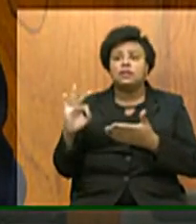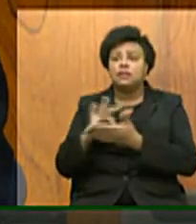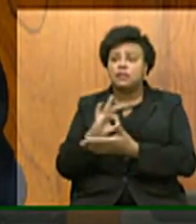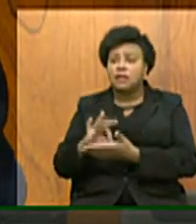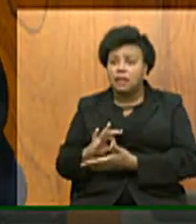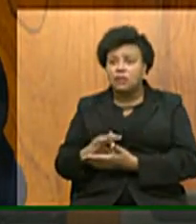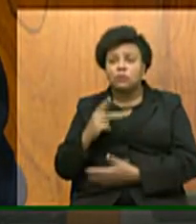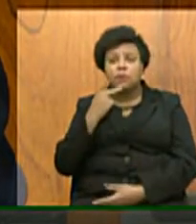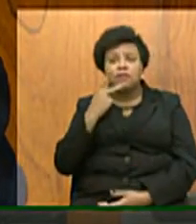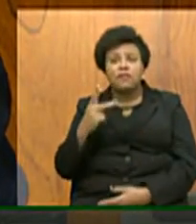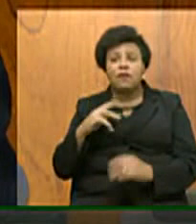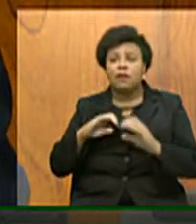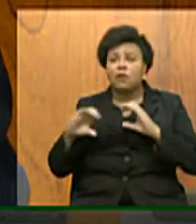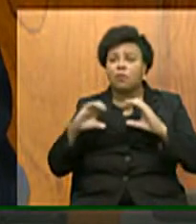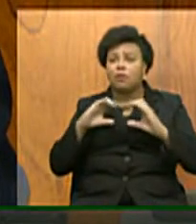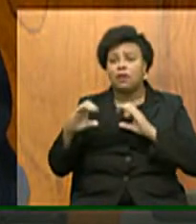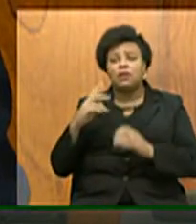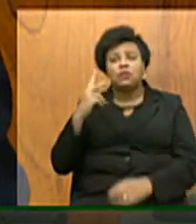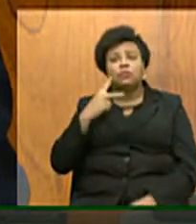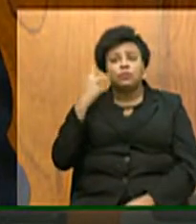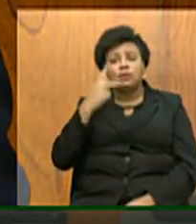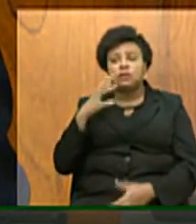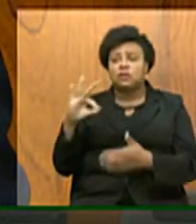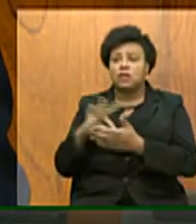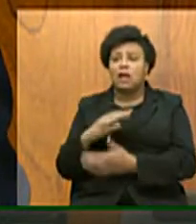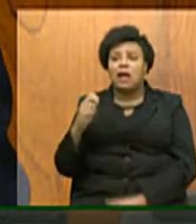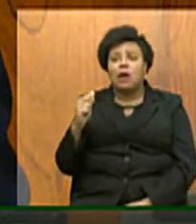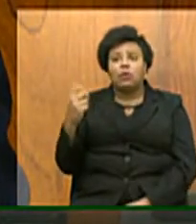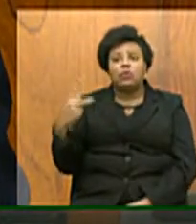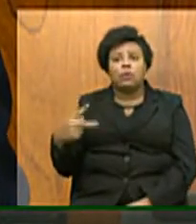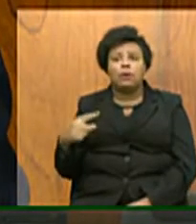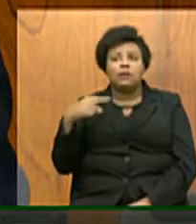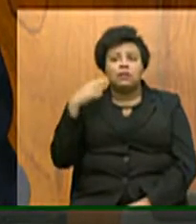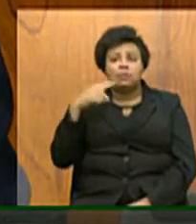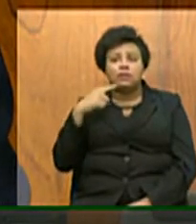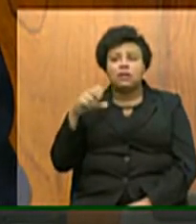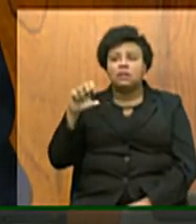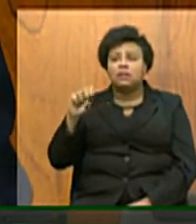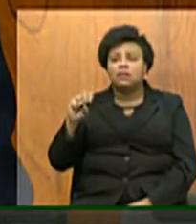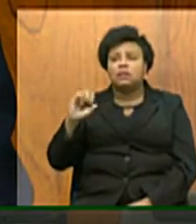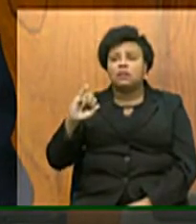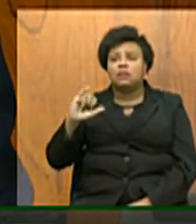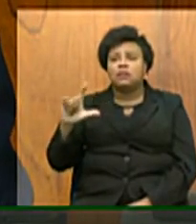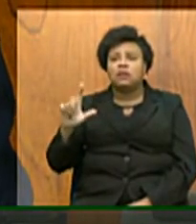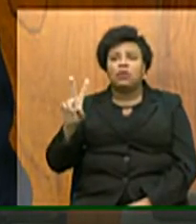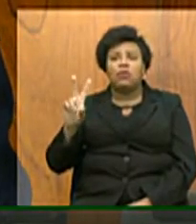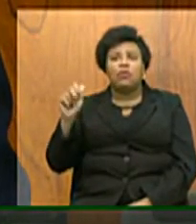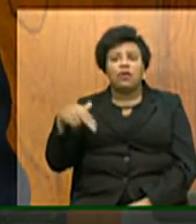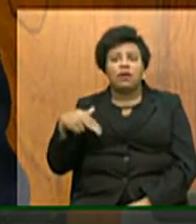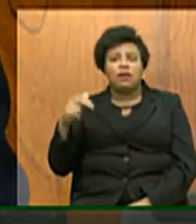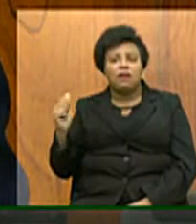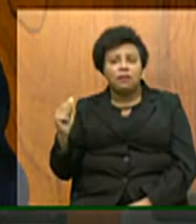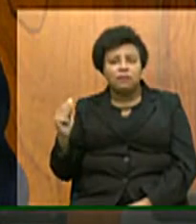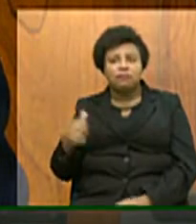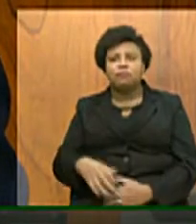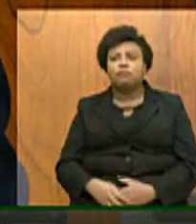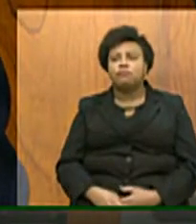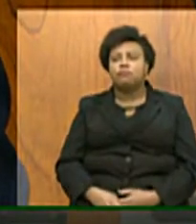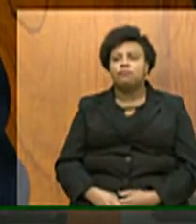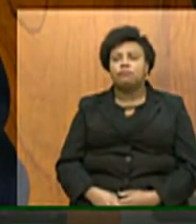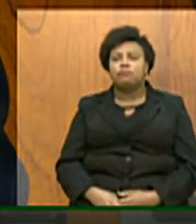Inscritos para falar nas comunicações parlamentares, inscrições automáticas, deputada Silvana Covatti, do Progressistas.